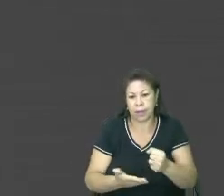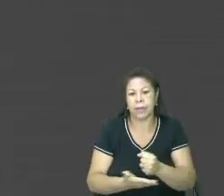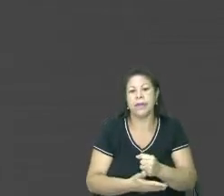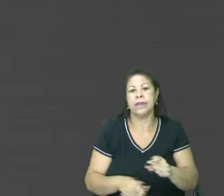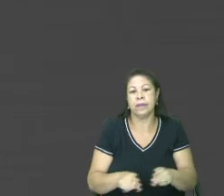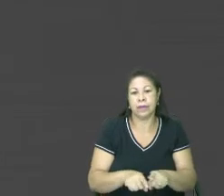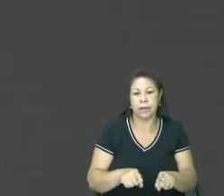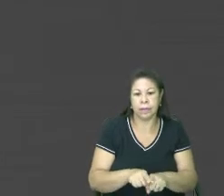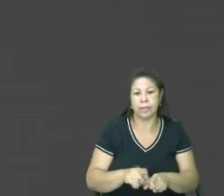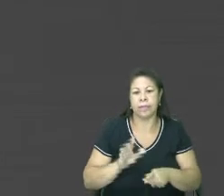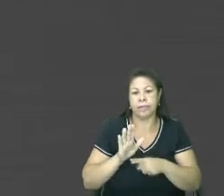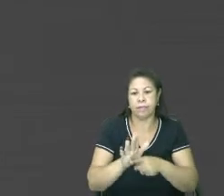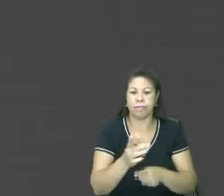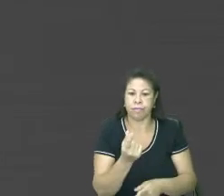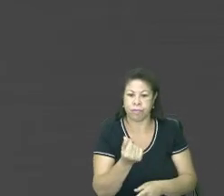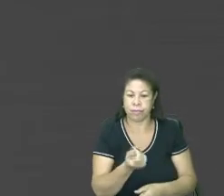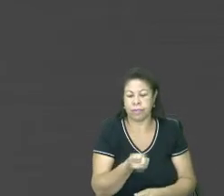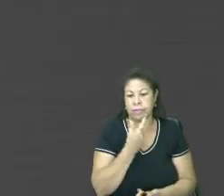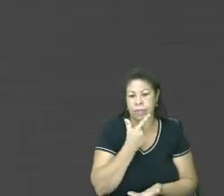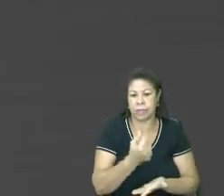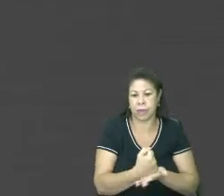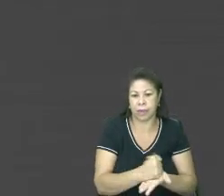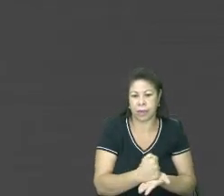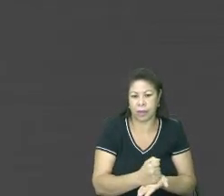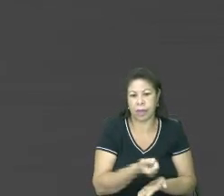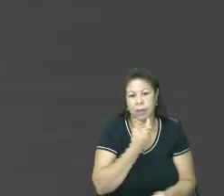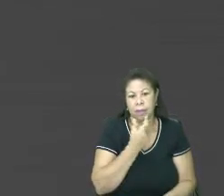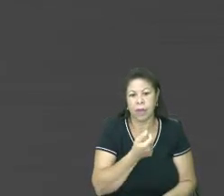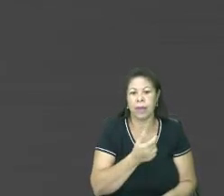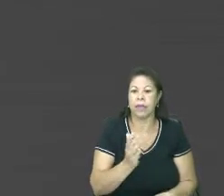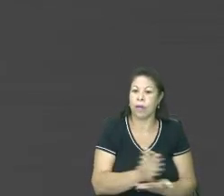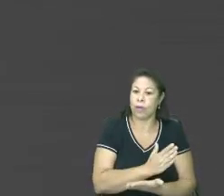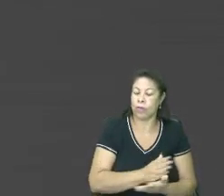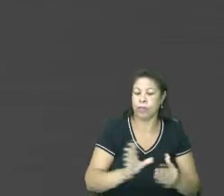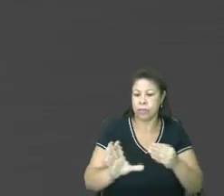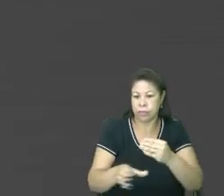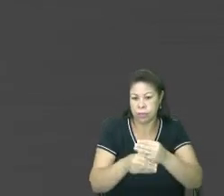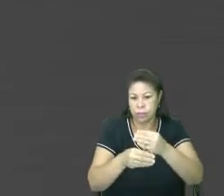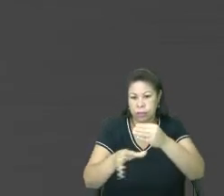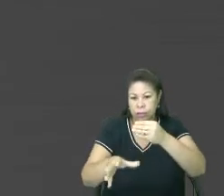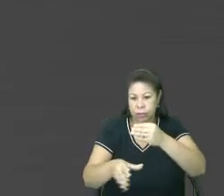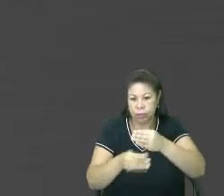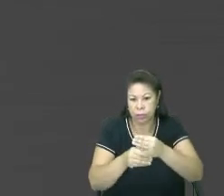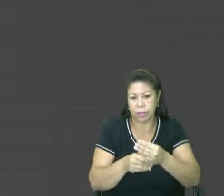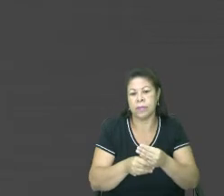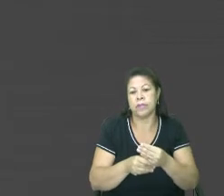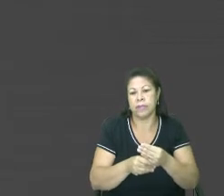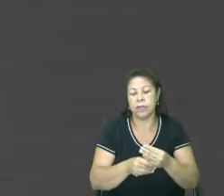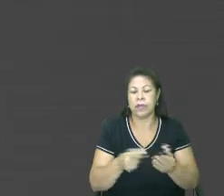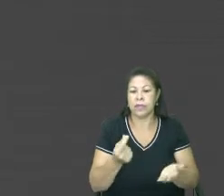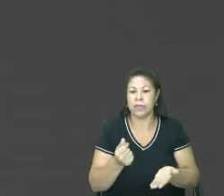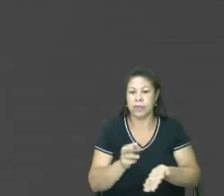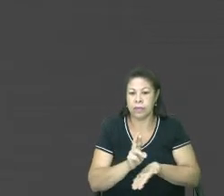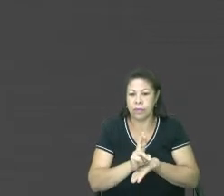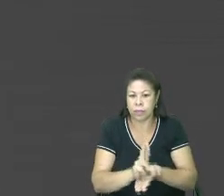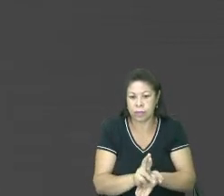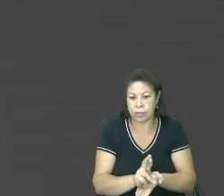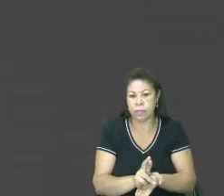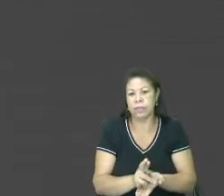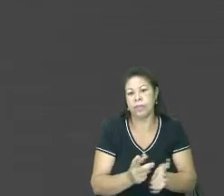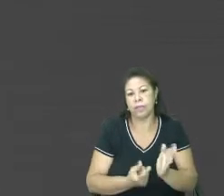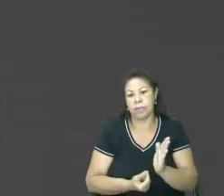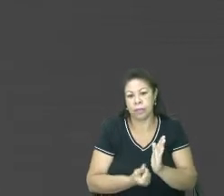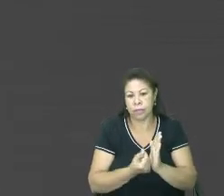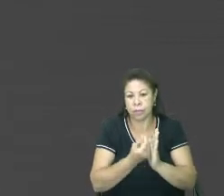assistência farmacêutica, algumas emendas, os recursos da atenção